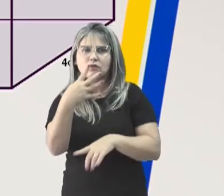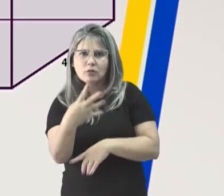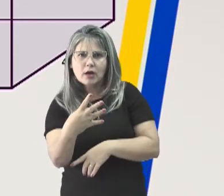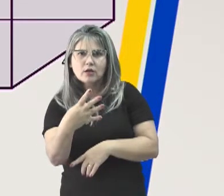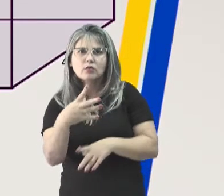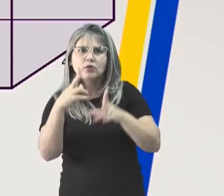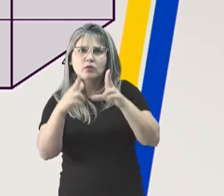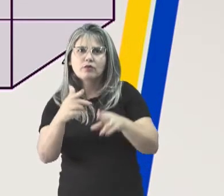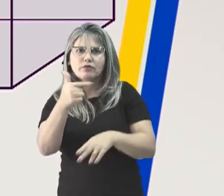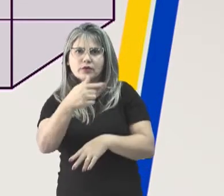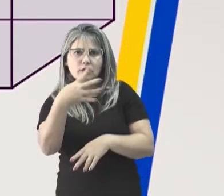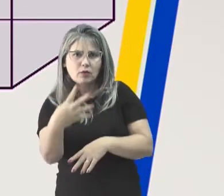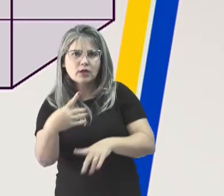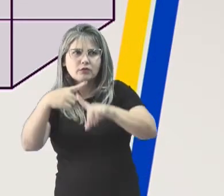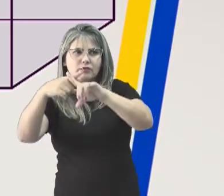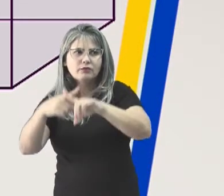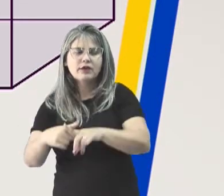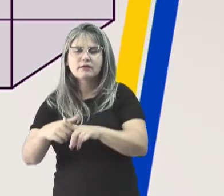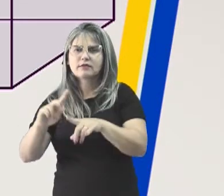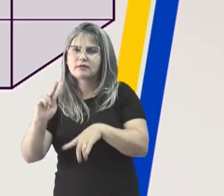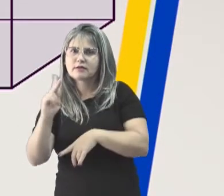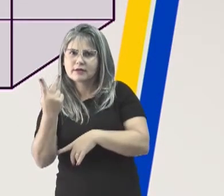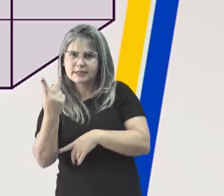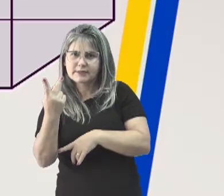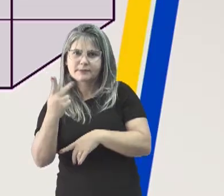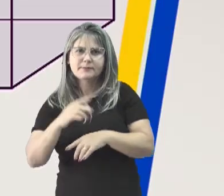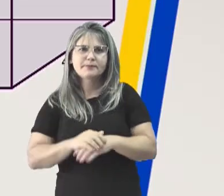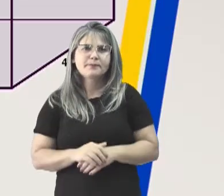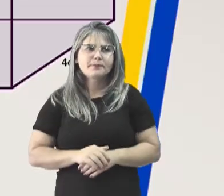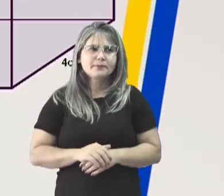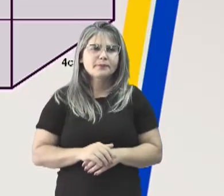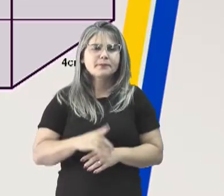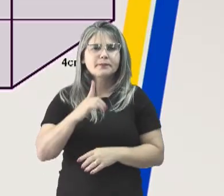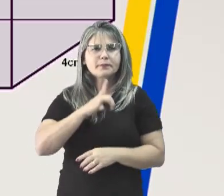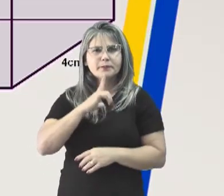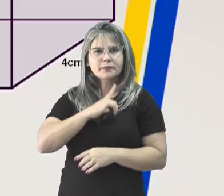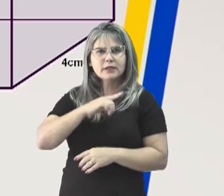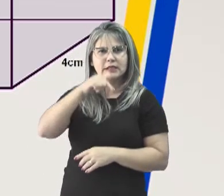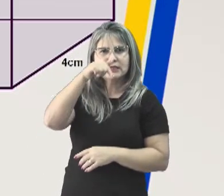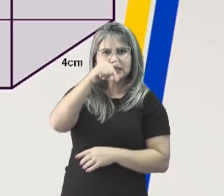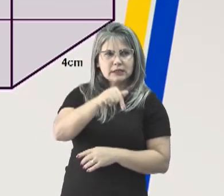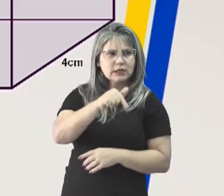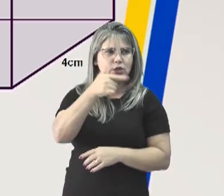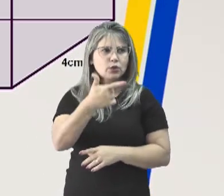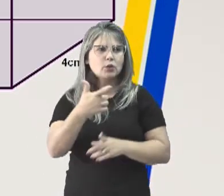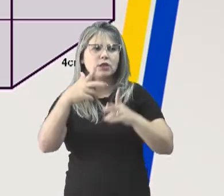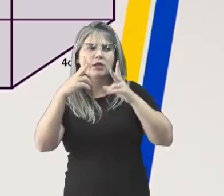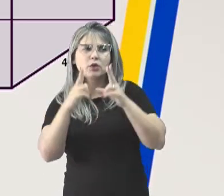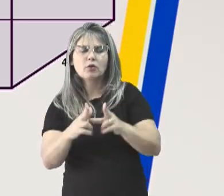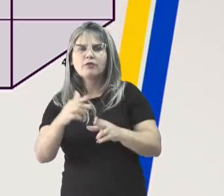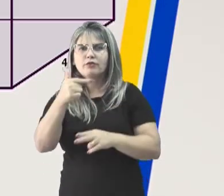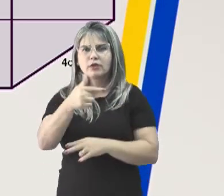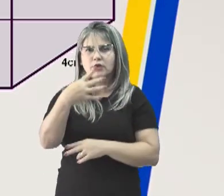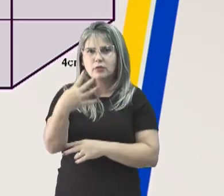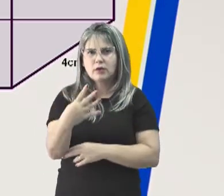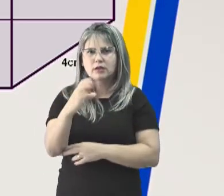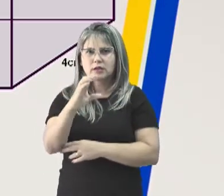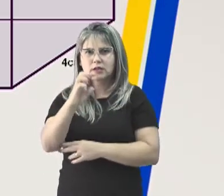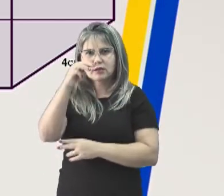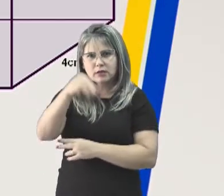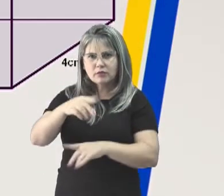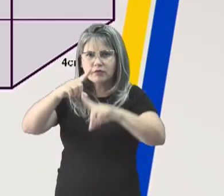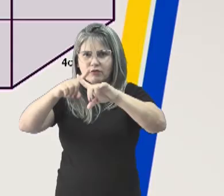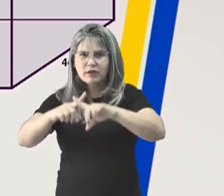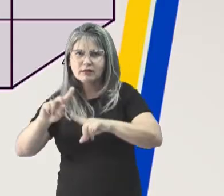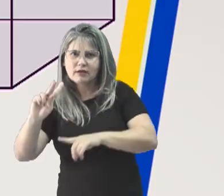centímetros, vezes a altura. Se eu estou dizendo que 72 é igual a 24 centímetros vezes H, posso inverter minha equação e